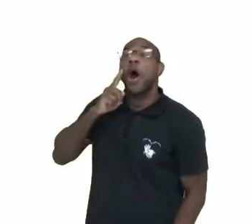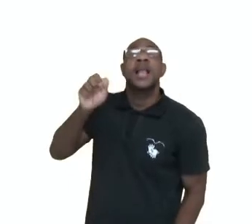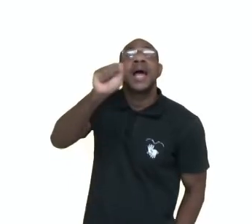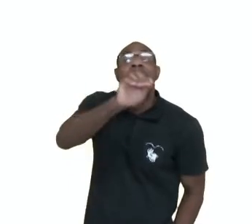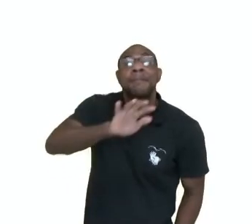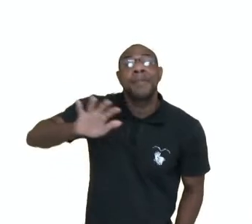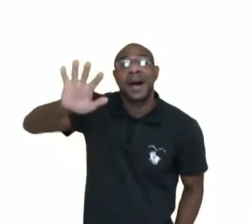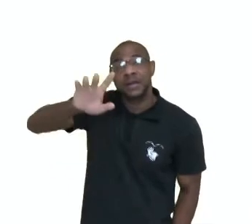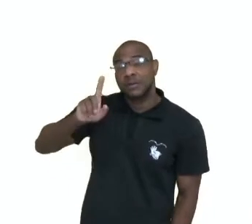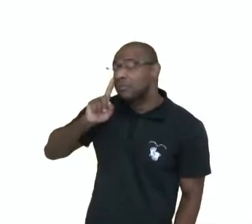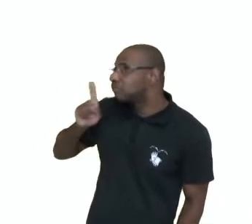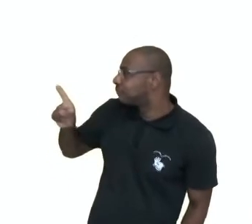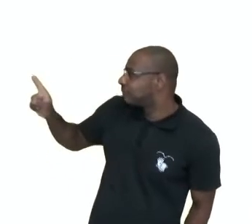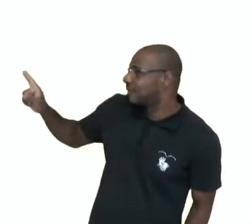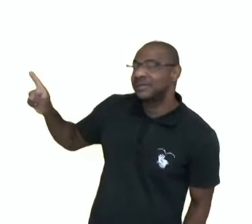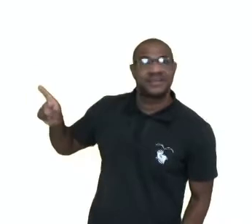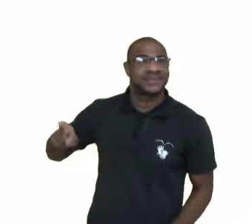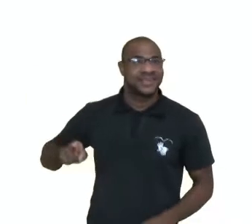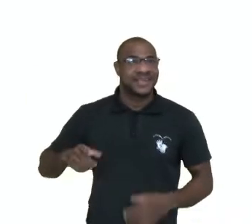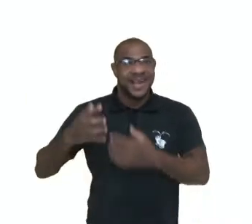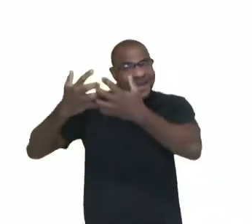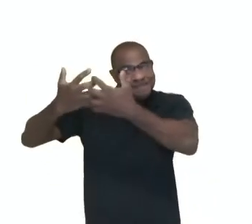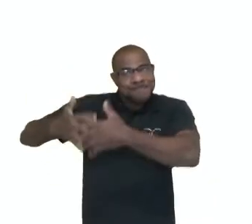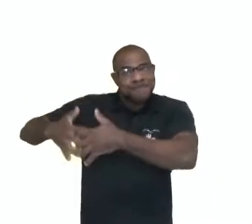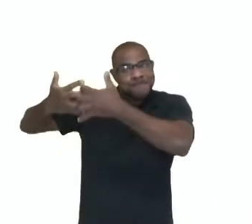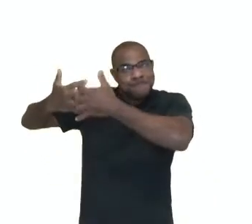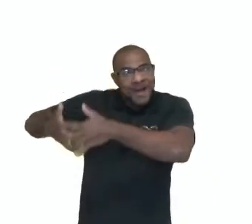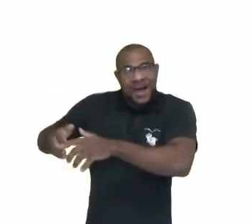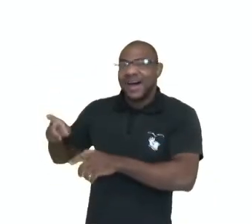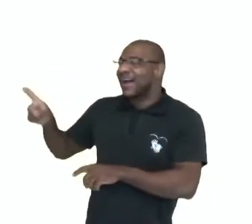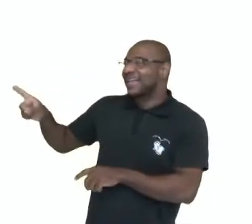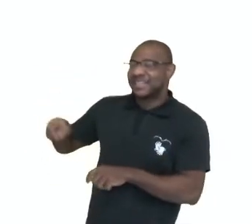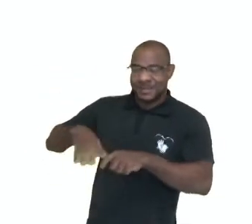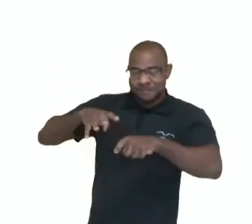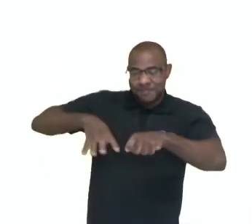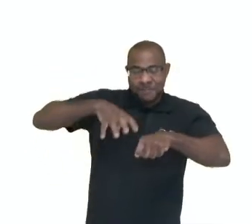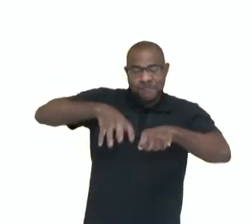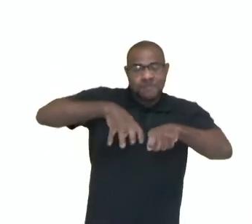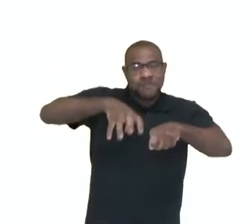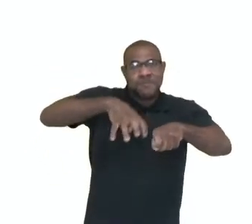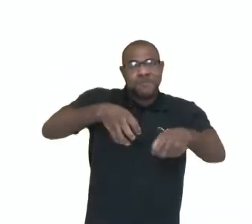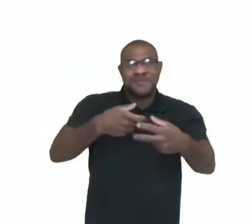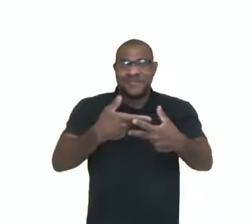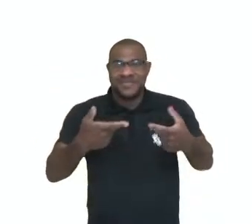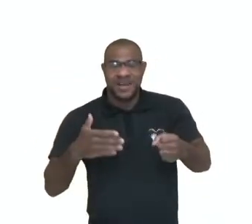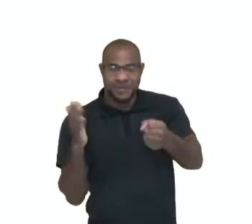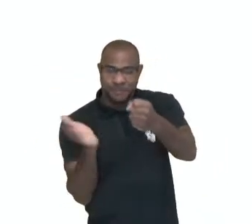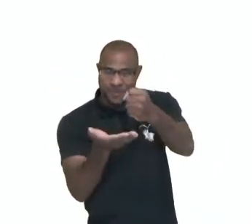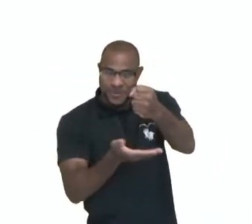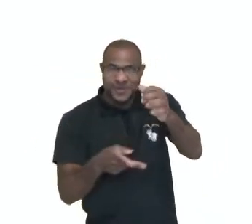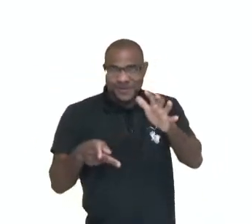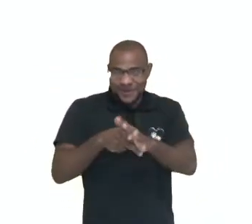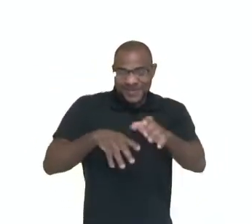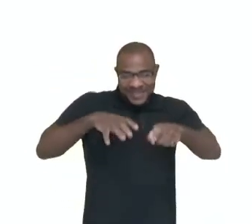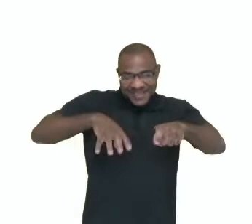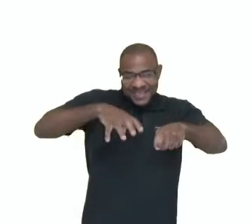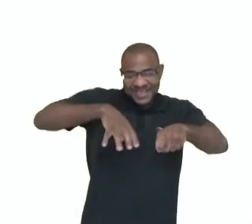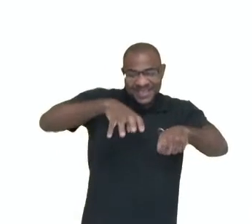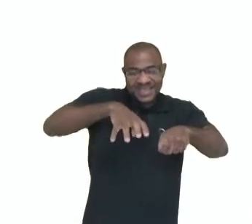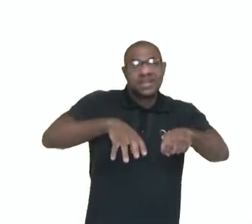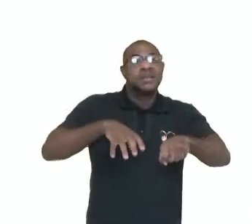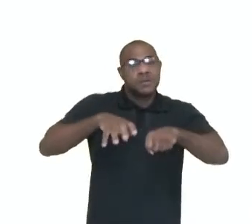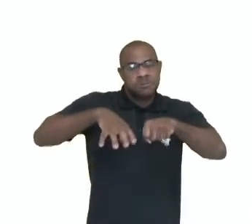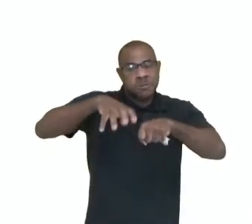ali, colheitadeiras, Olha a quantidade de colheitadeiras no campo sendo utilizadas, Tá vendo? Tudo